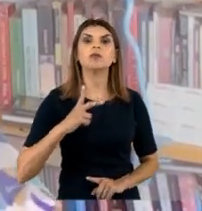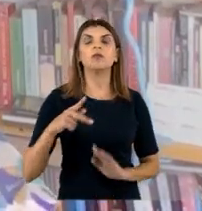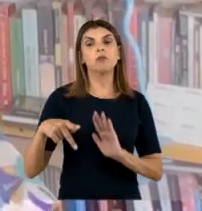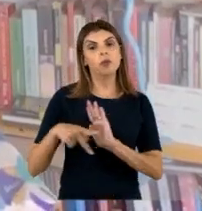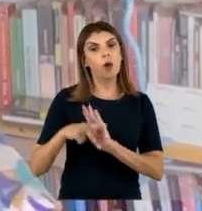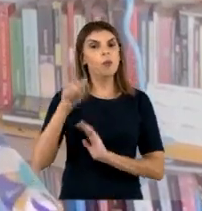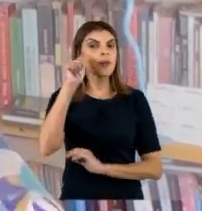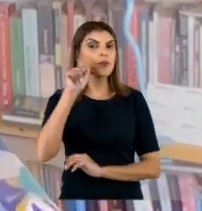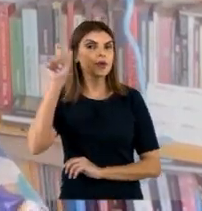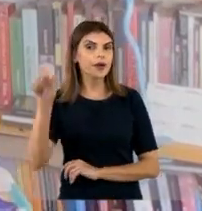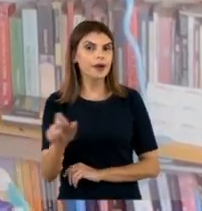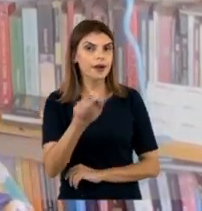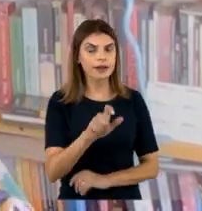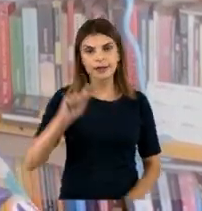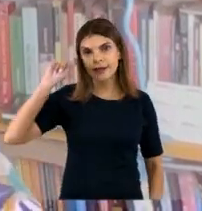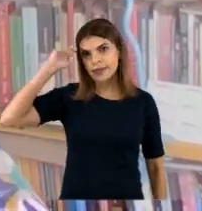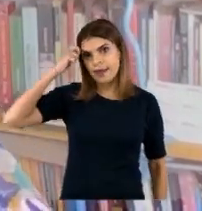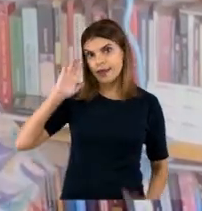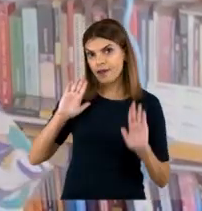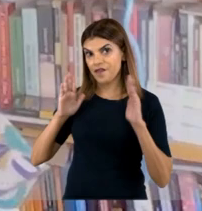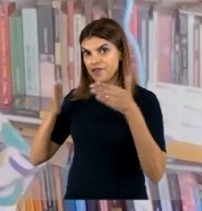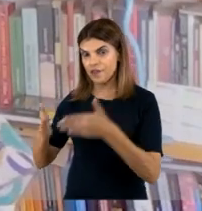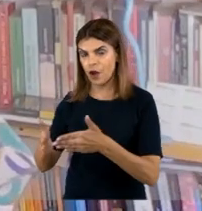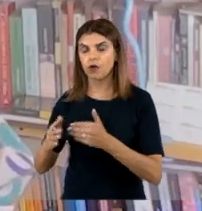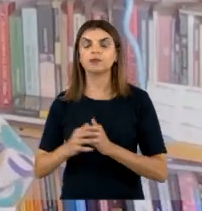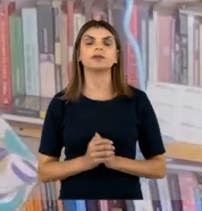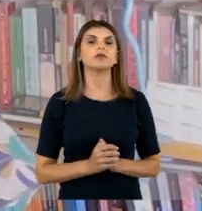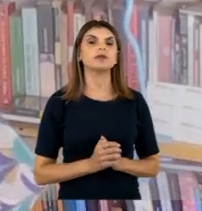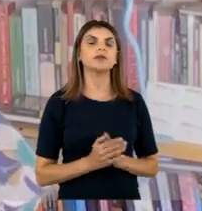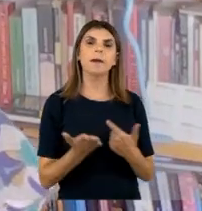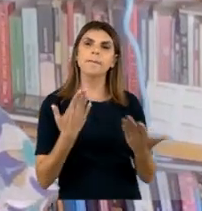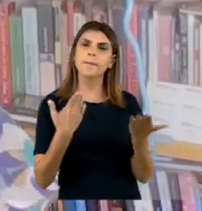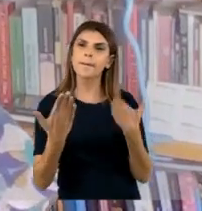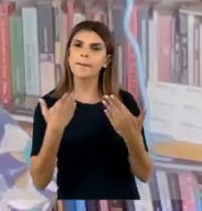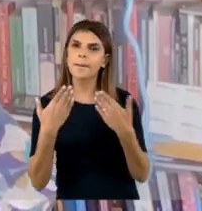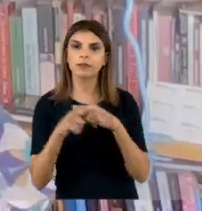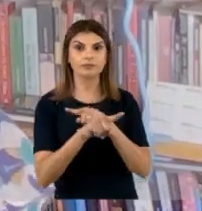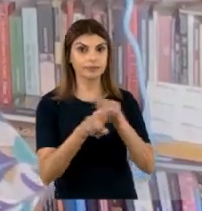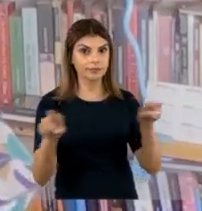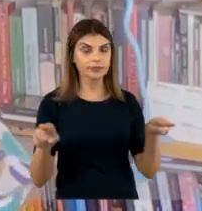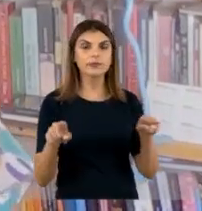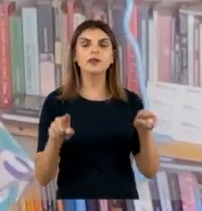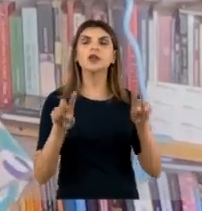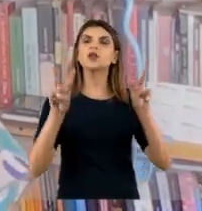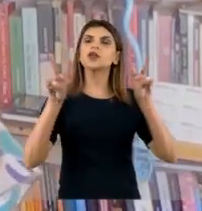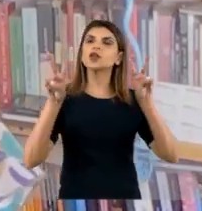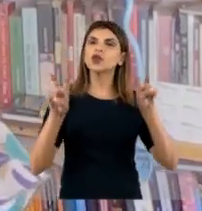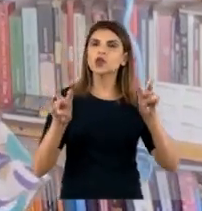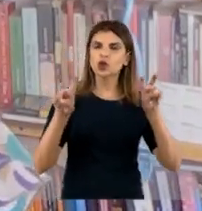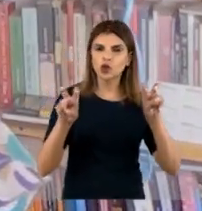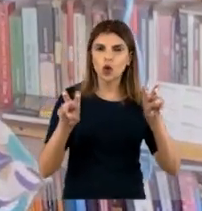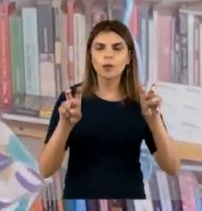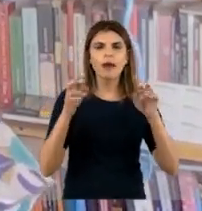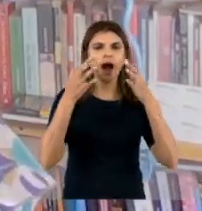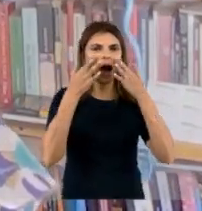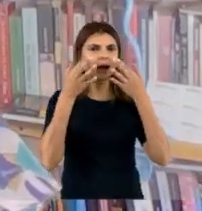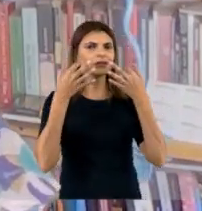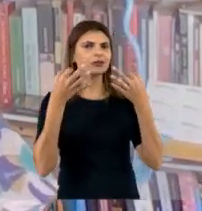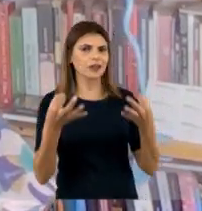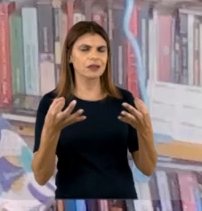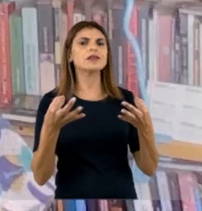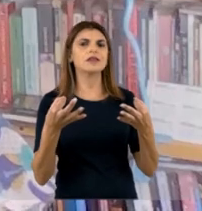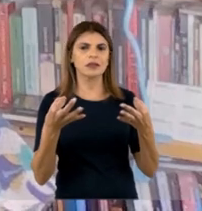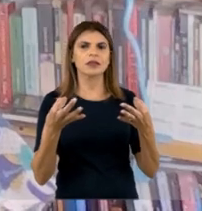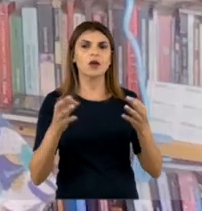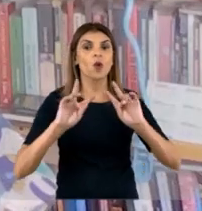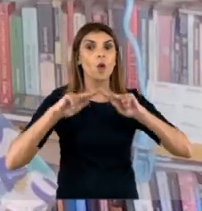os direitos reprodutivos das mulheres negras. Então, eu vim falar com vocês sobre a atenção